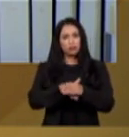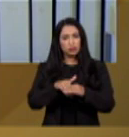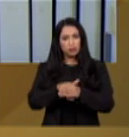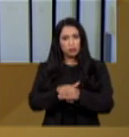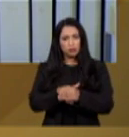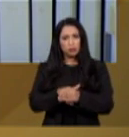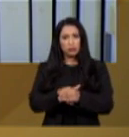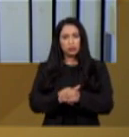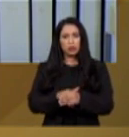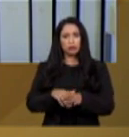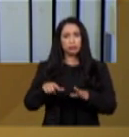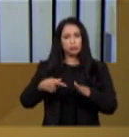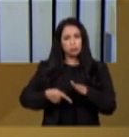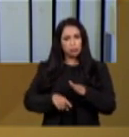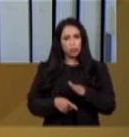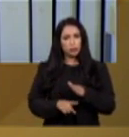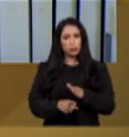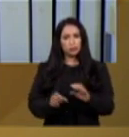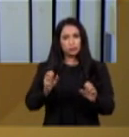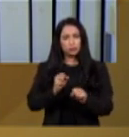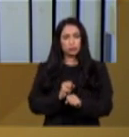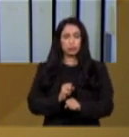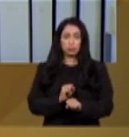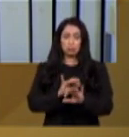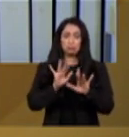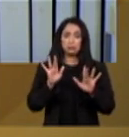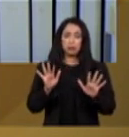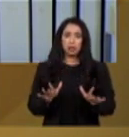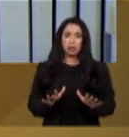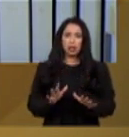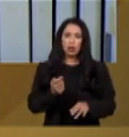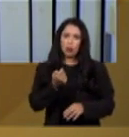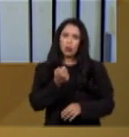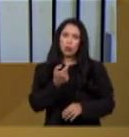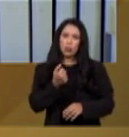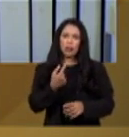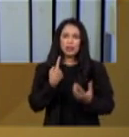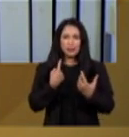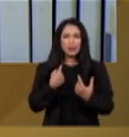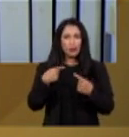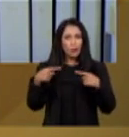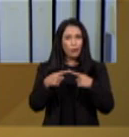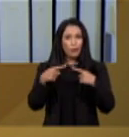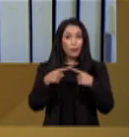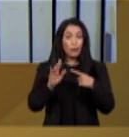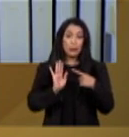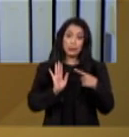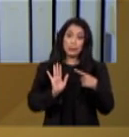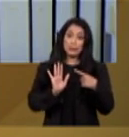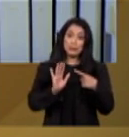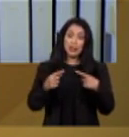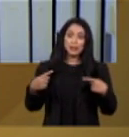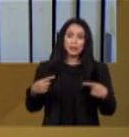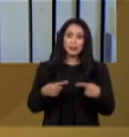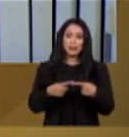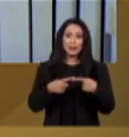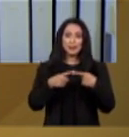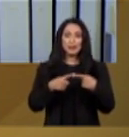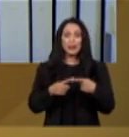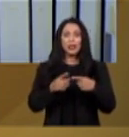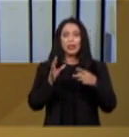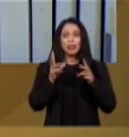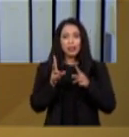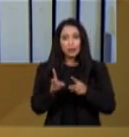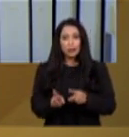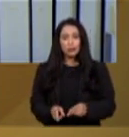extremamente aprofundado e quase me convence. Mas eu tenho precedentes exatamente na linha do relator, que já